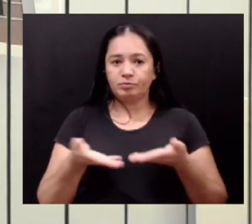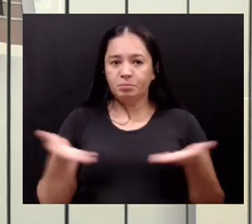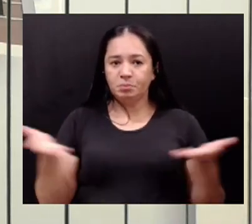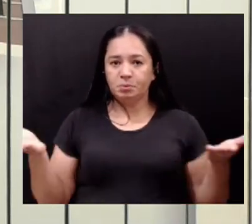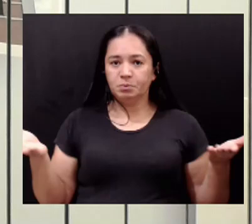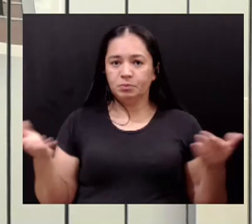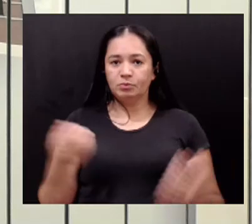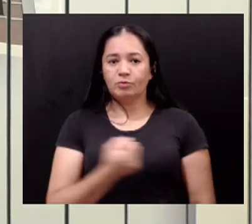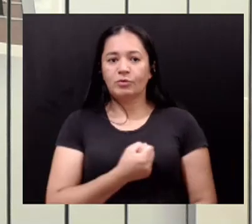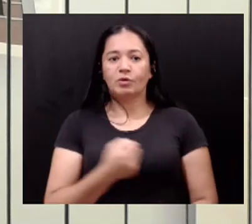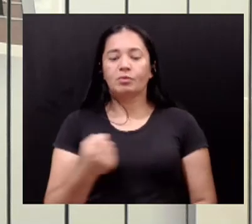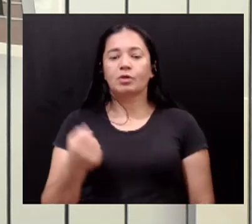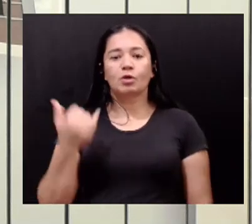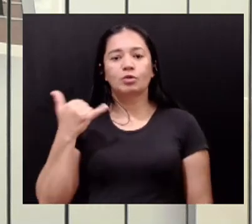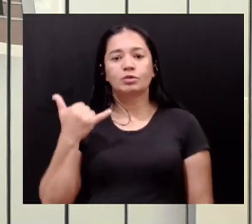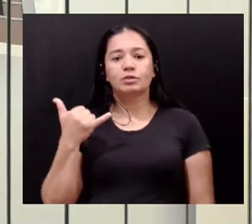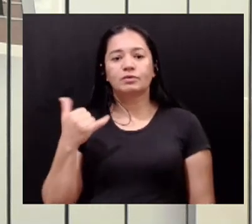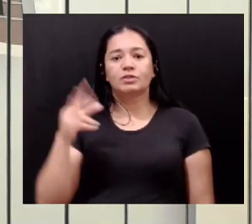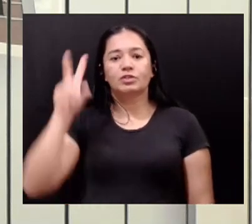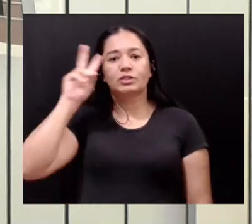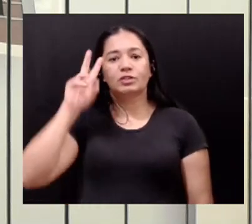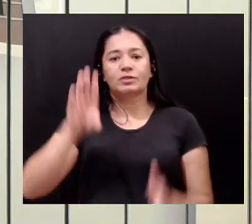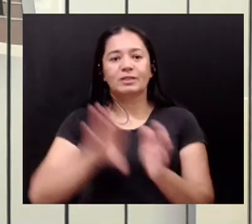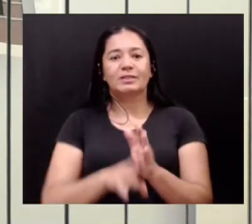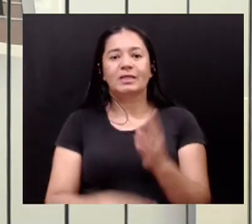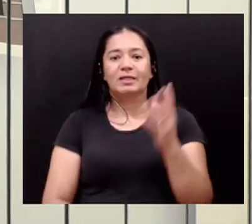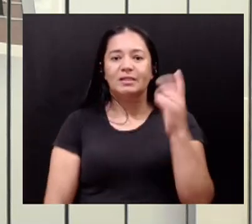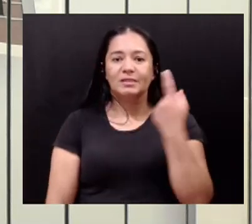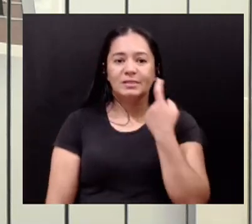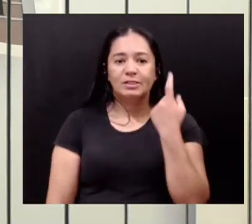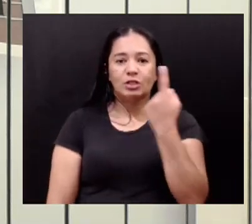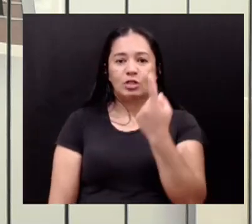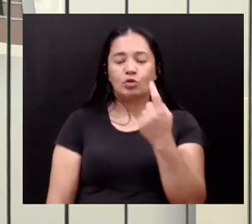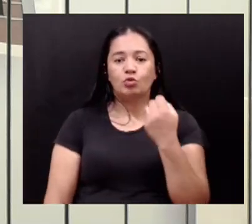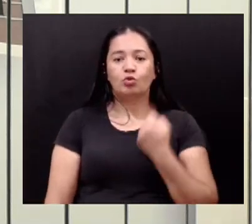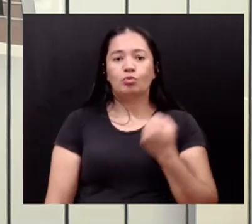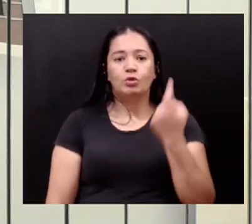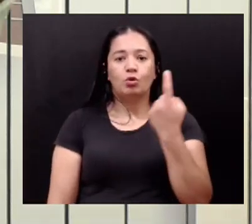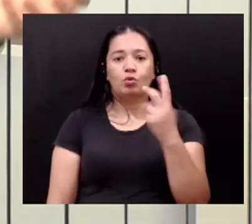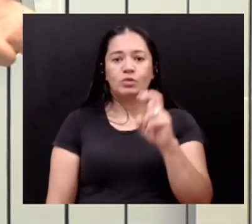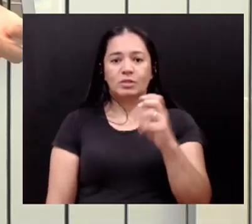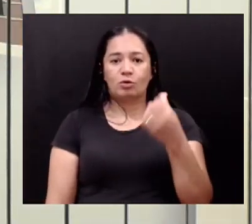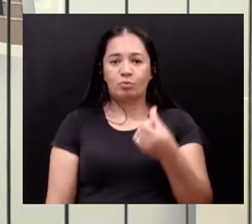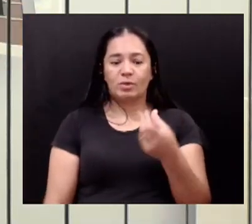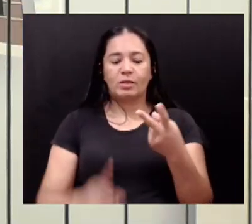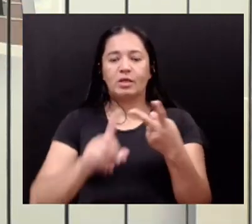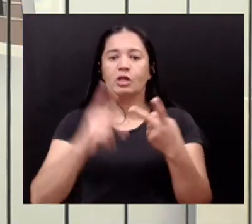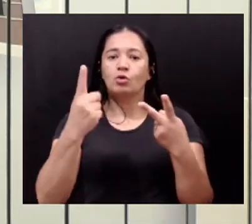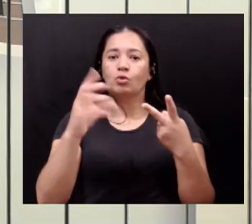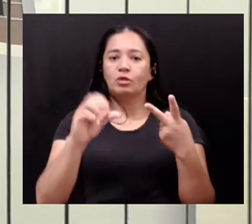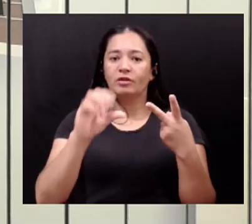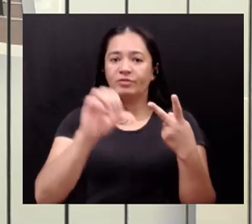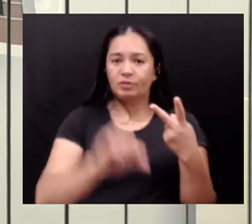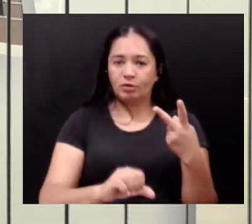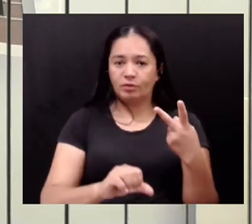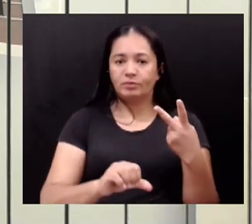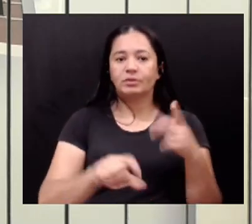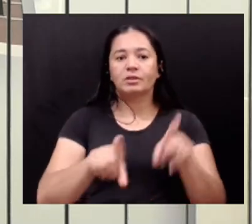segunda a sexta-feira ou com a Defesa Civil no telefone 199 aos fins de semana e